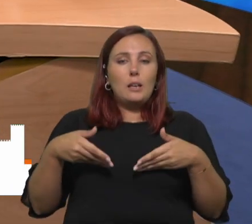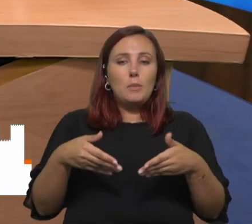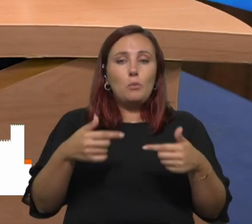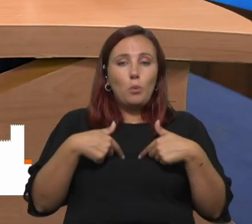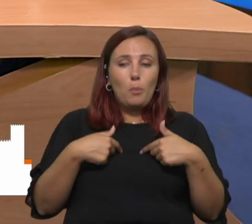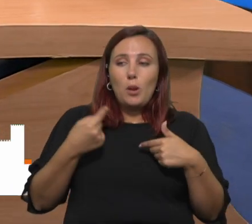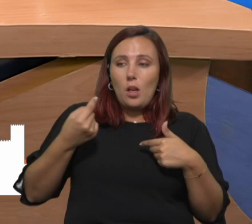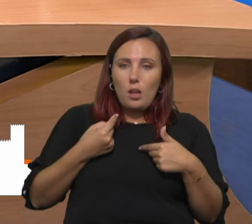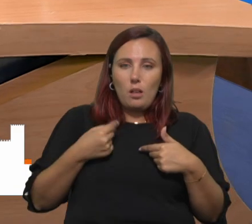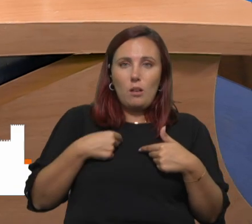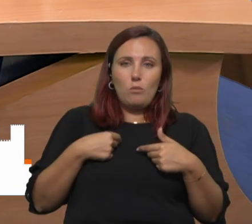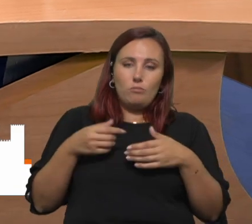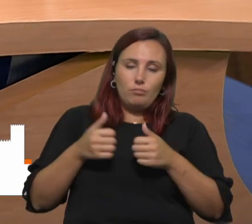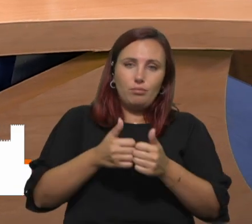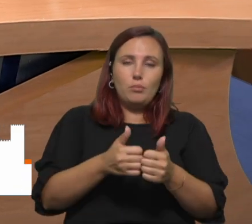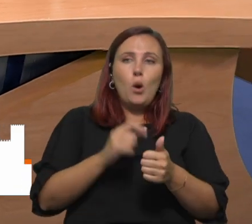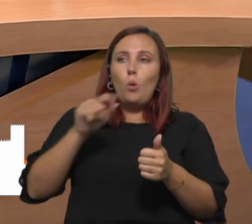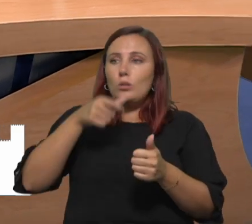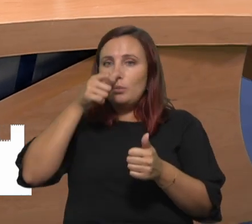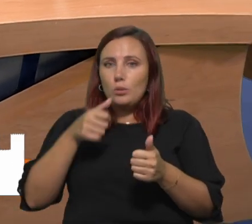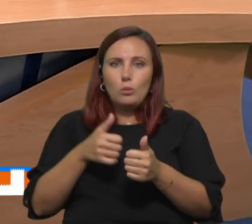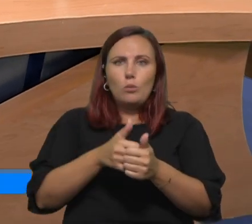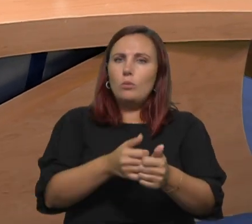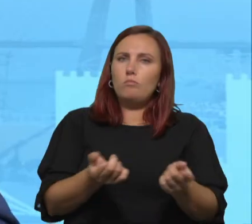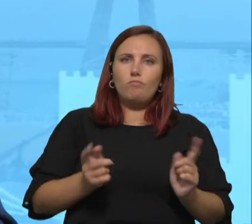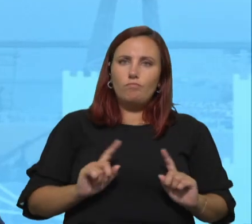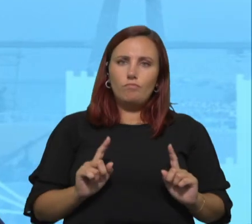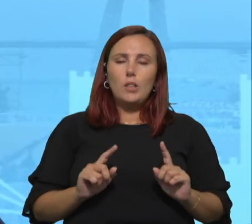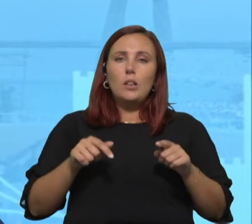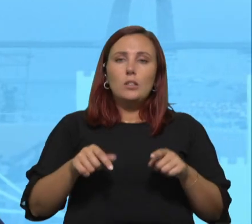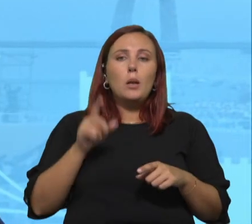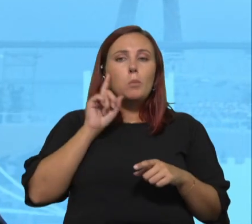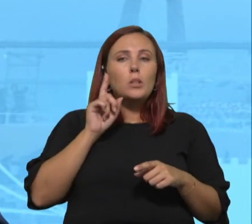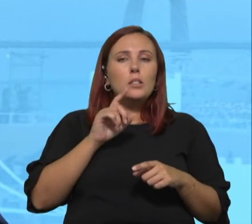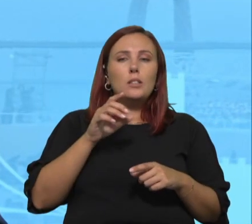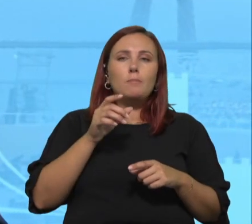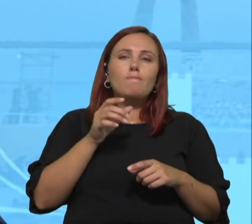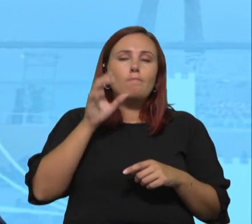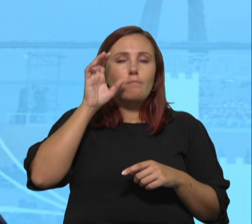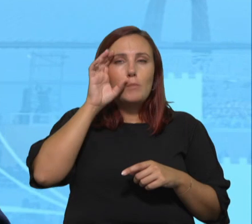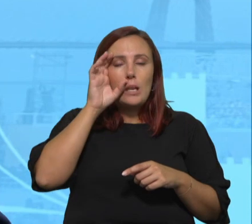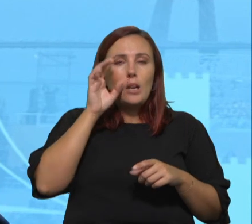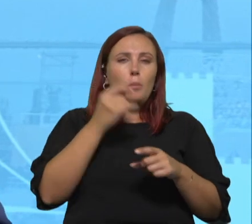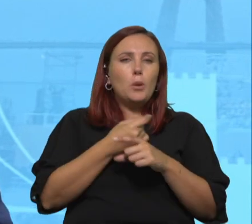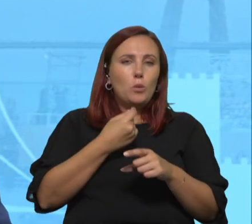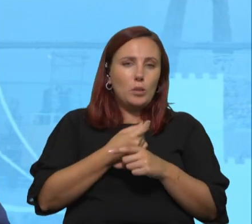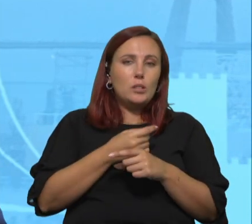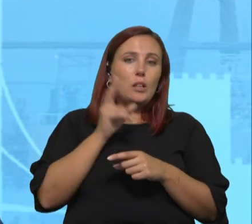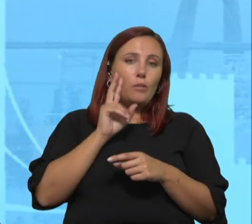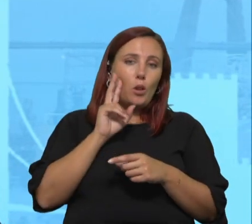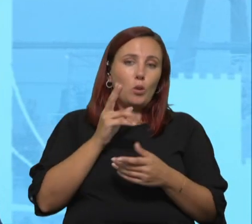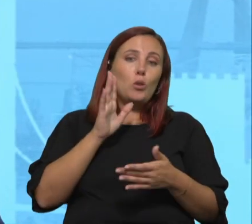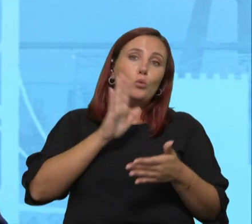Temos que ser nós a percorrer o nosso caminho. E esta importância da escuta tem sido uma coisa que temos vindo a valorizar também no